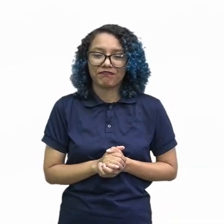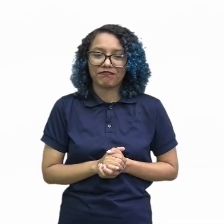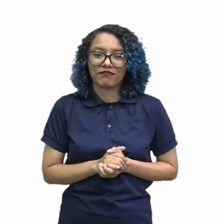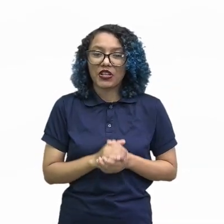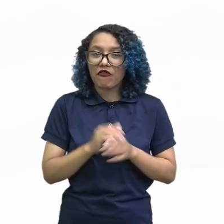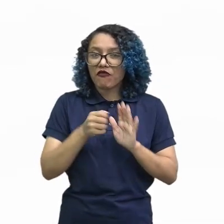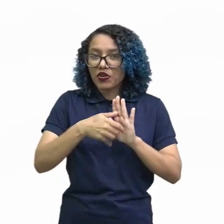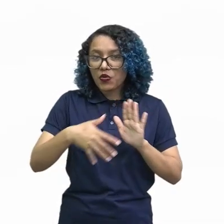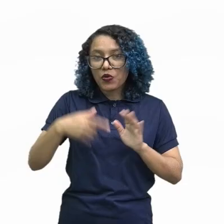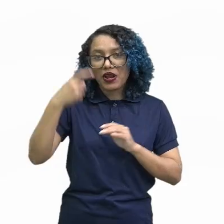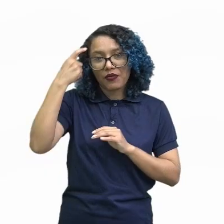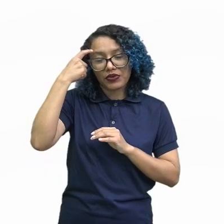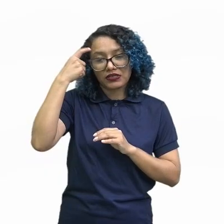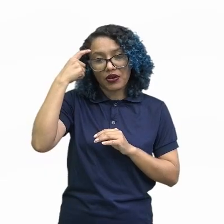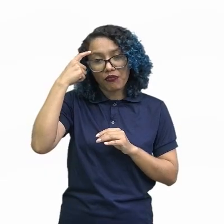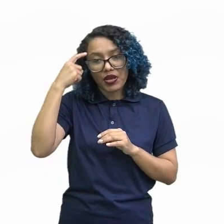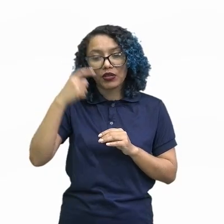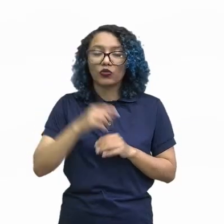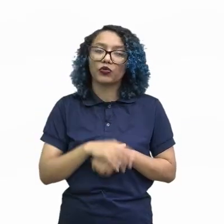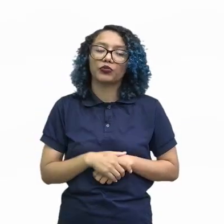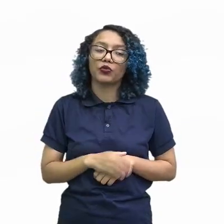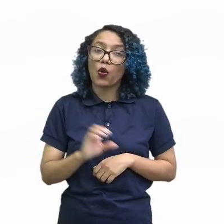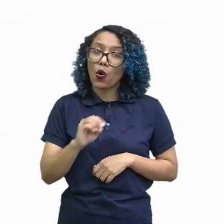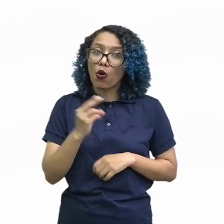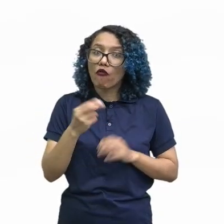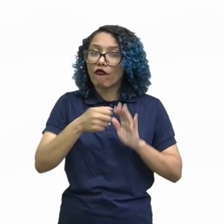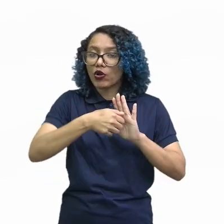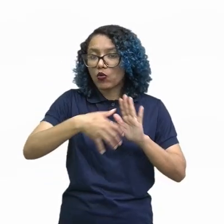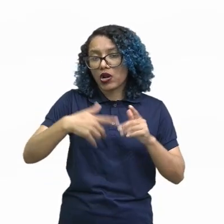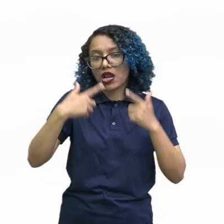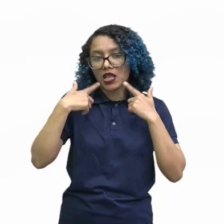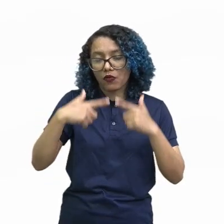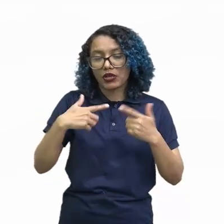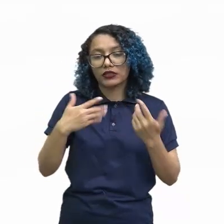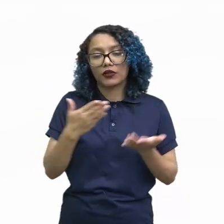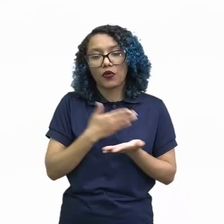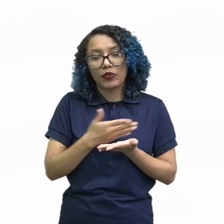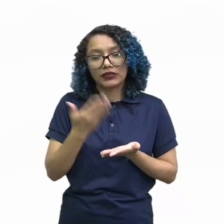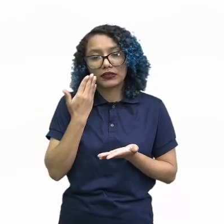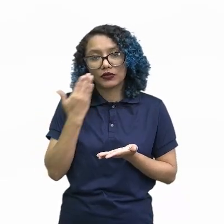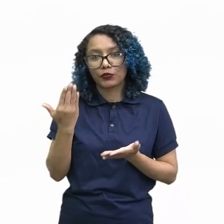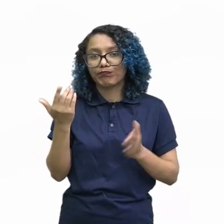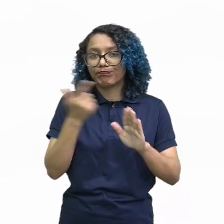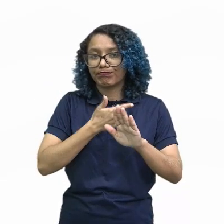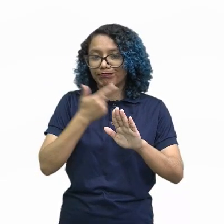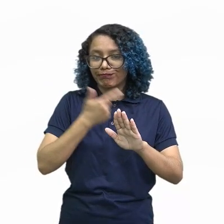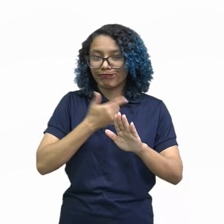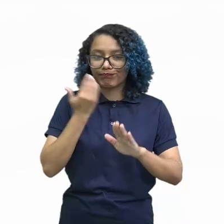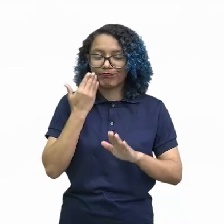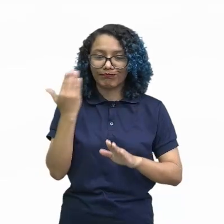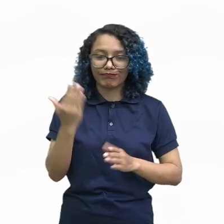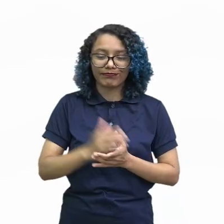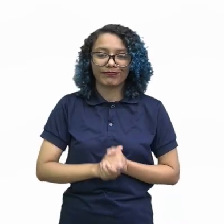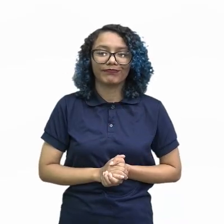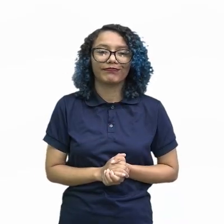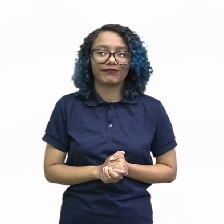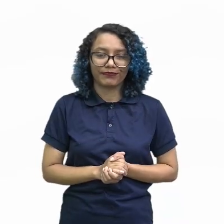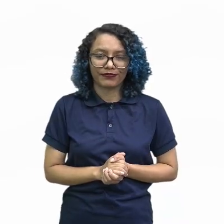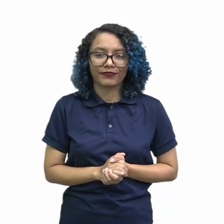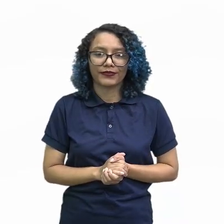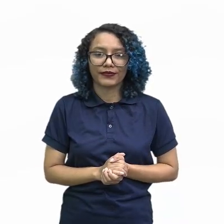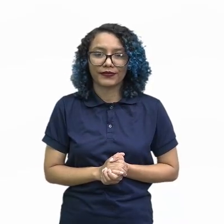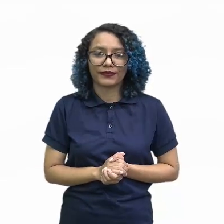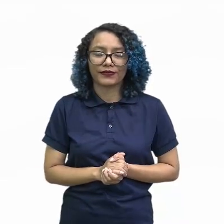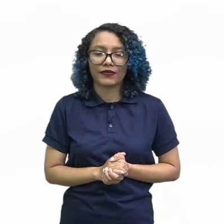sabemos, são figuras de linguagem. Começando mais uma vez aí pela ironia. Pessoal, a ironia ela ocorre quando